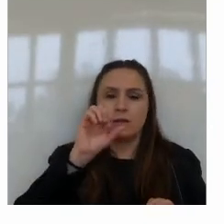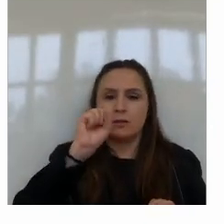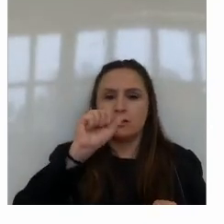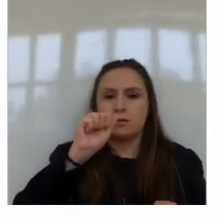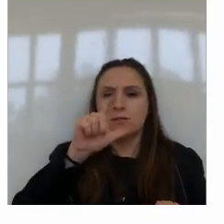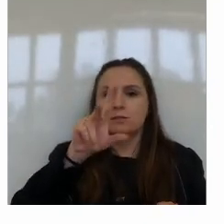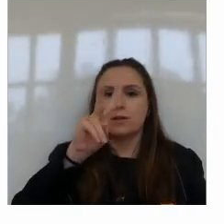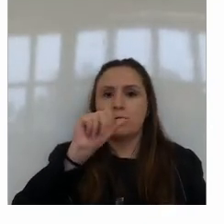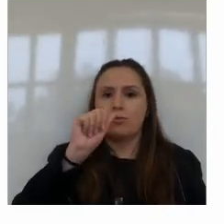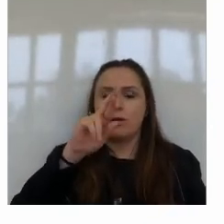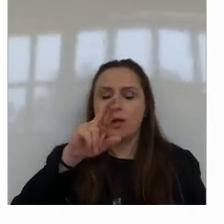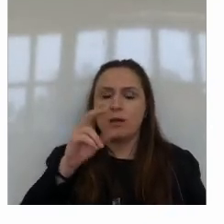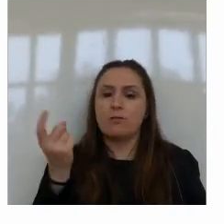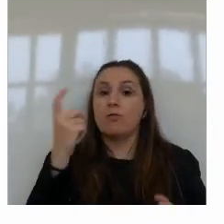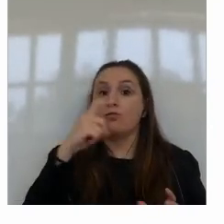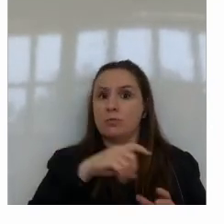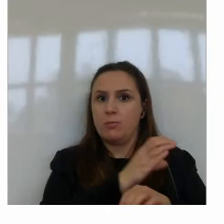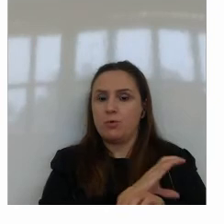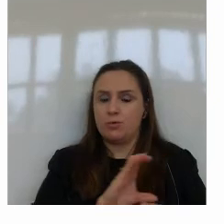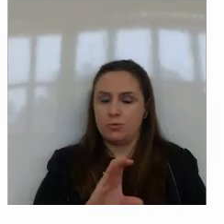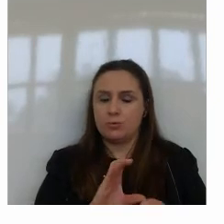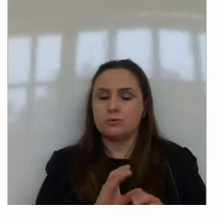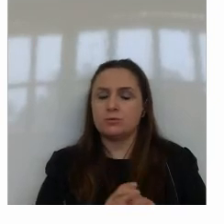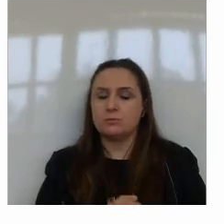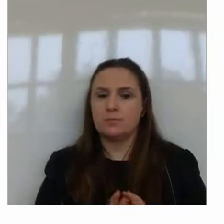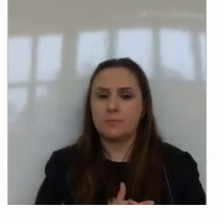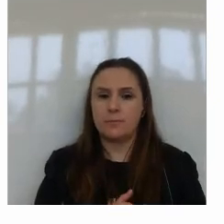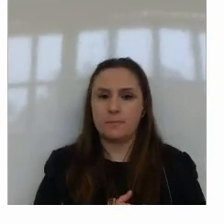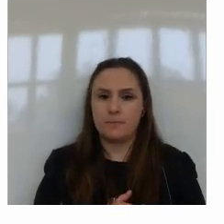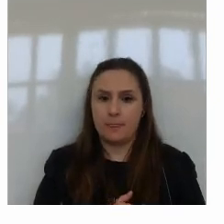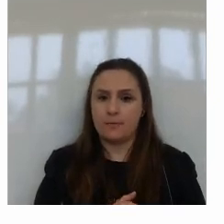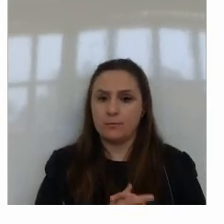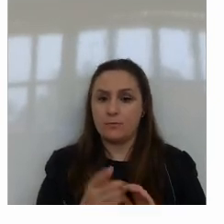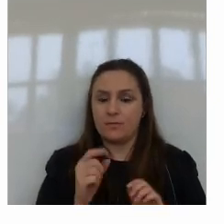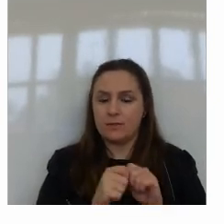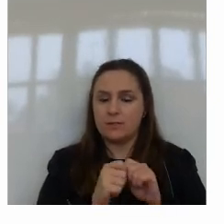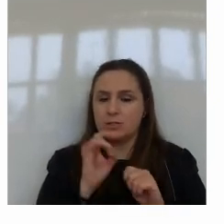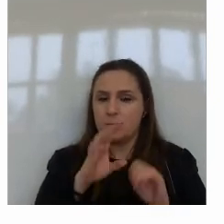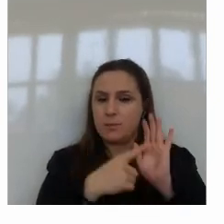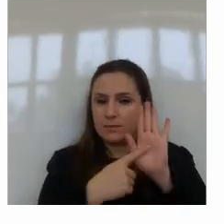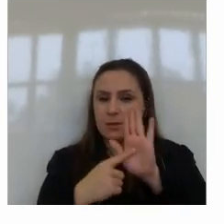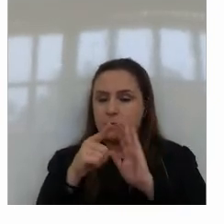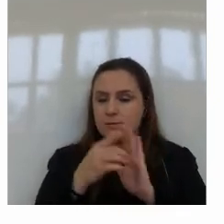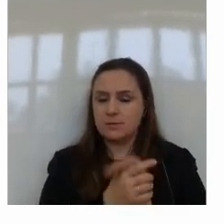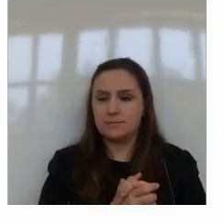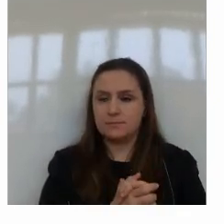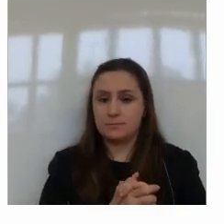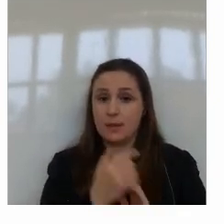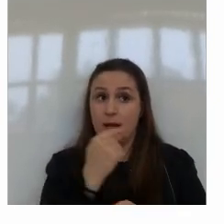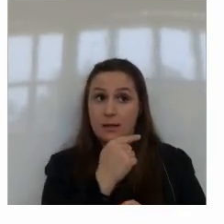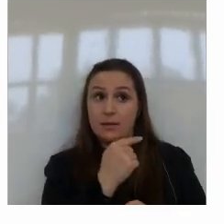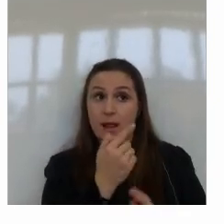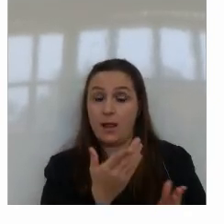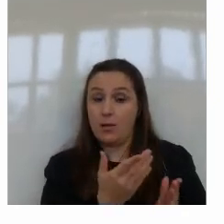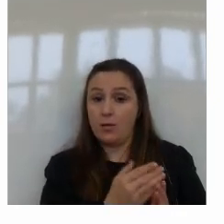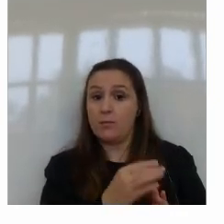se a gente salvar e voltar ao curso, a nossa tarefa estará aberta. Eu vou salvar e voltar só para mostrar como ela